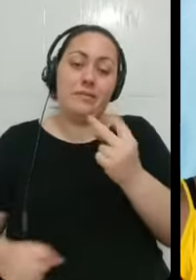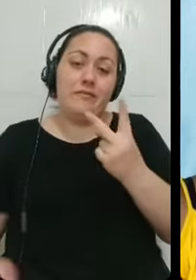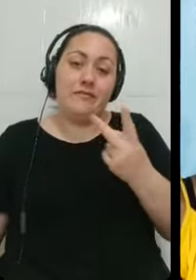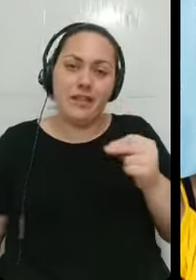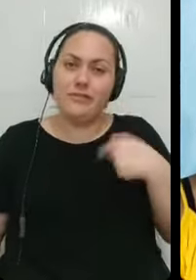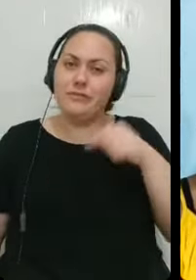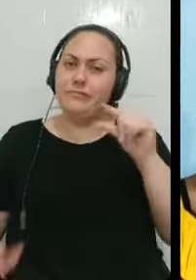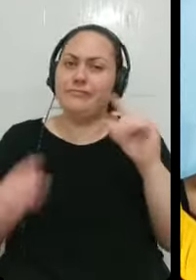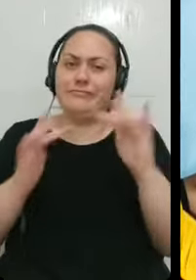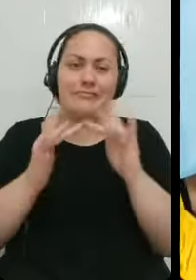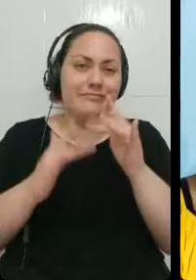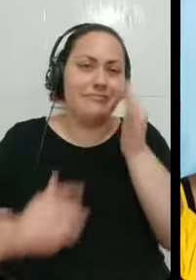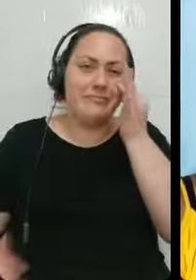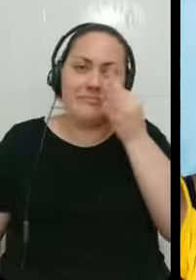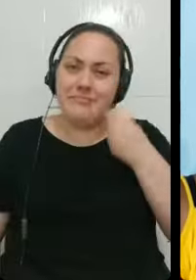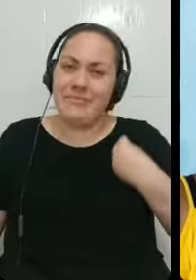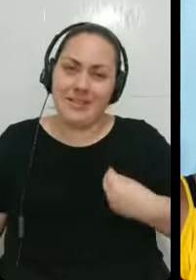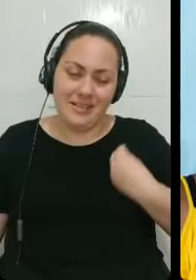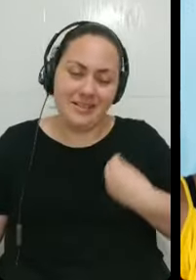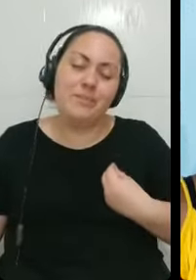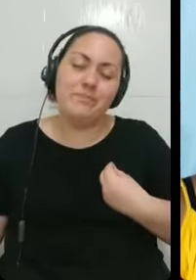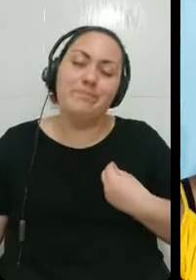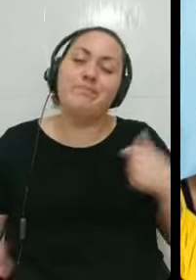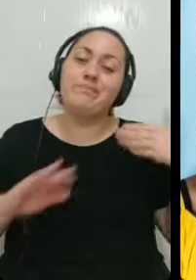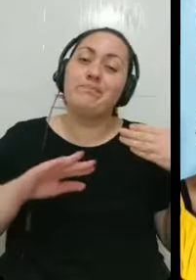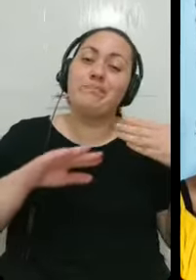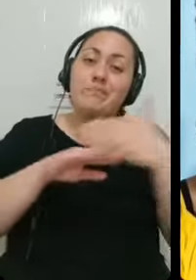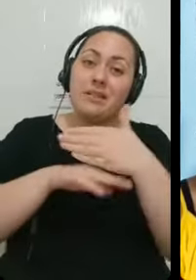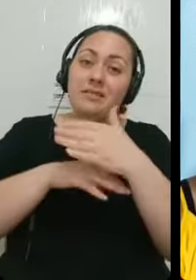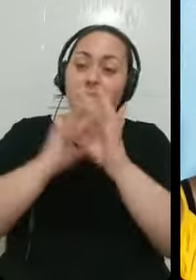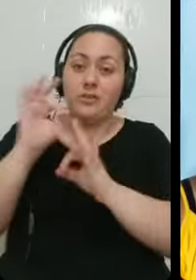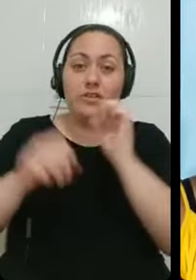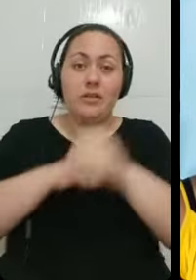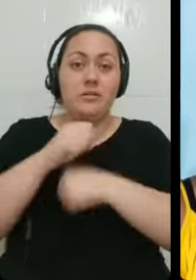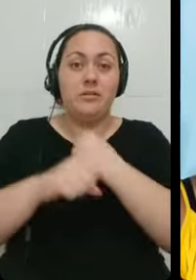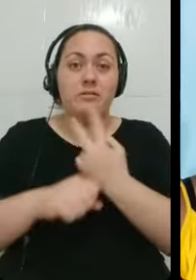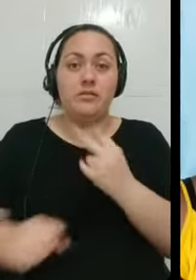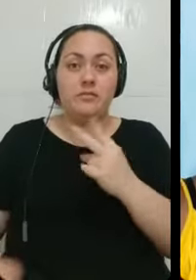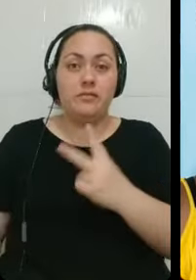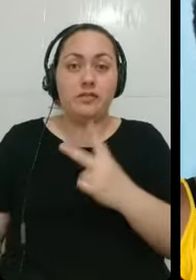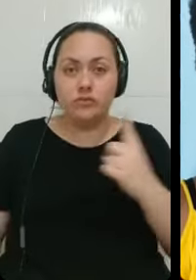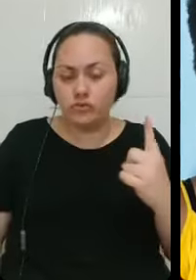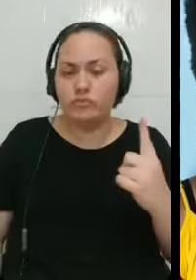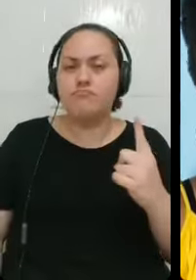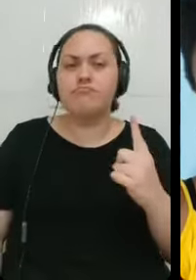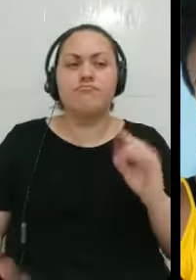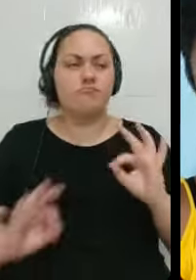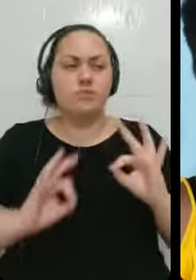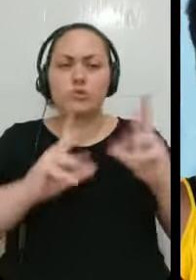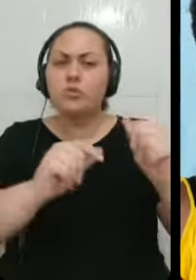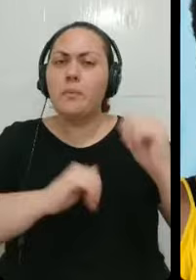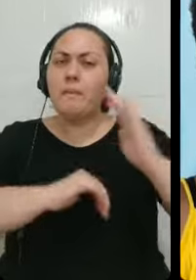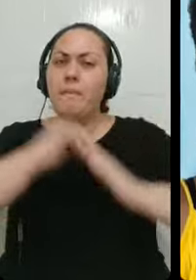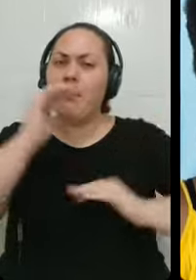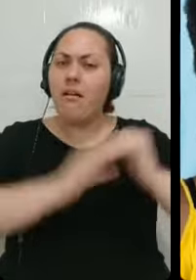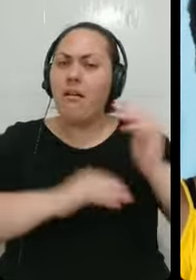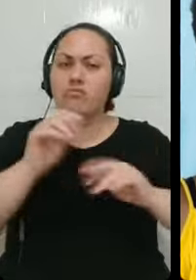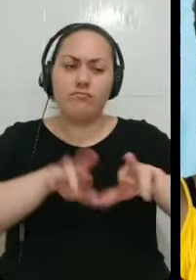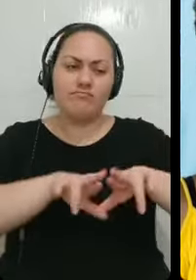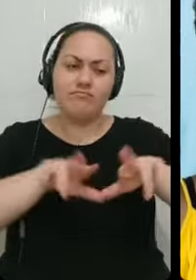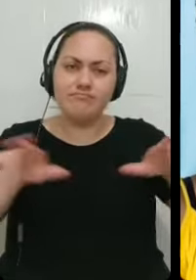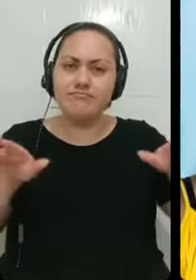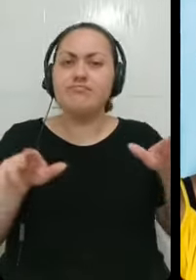presencial. E aí eu entrei no projeto no início de 2021. Então, todas as nossas ações que eu peguei, pelo menos,